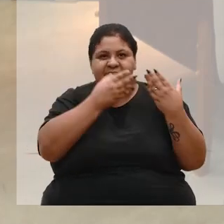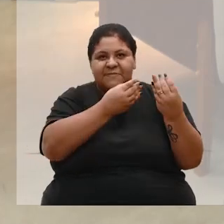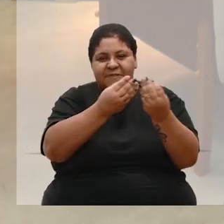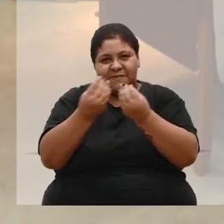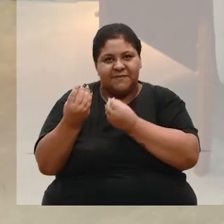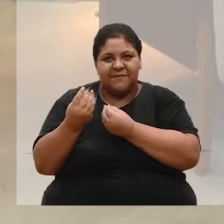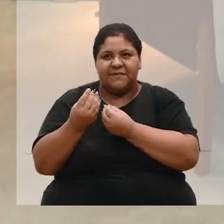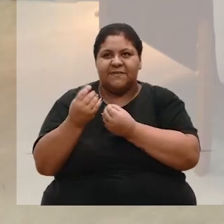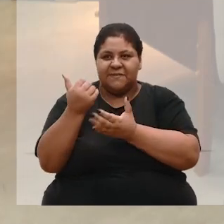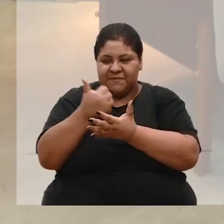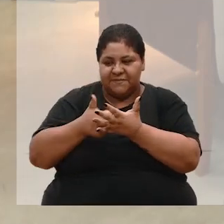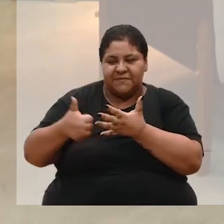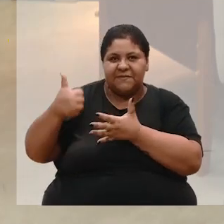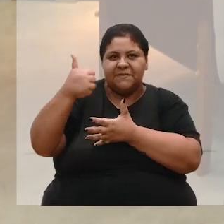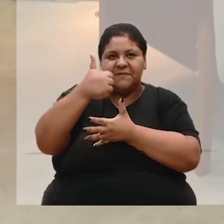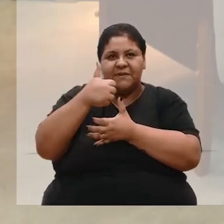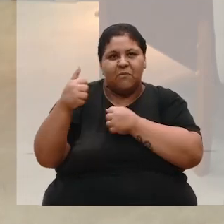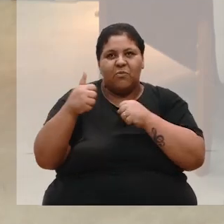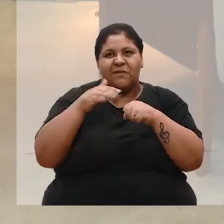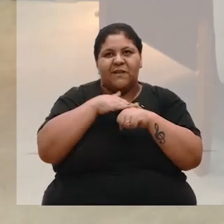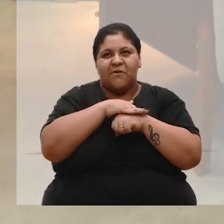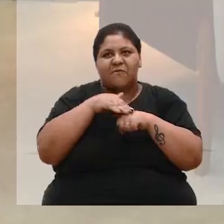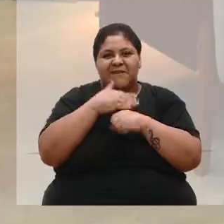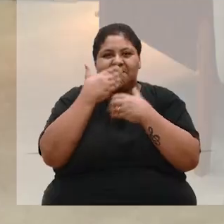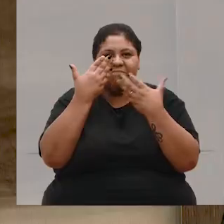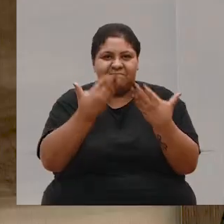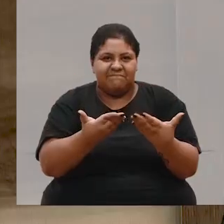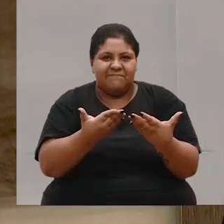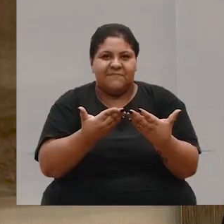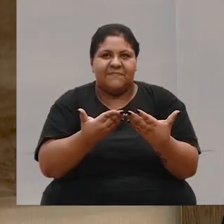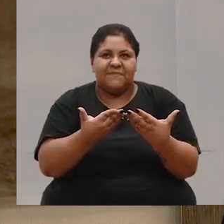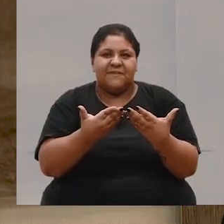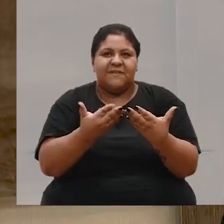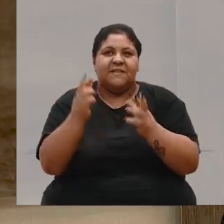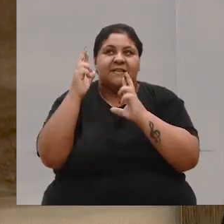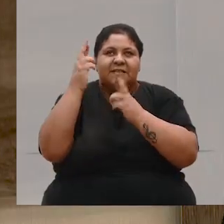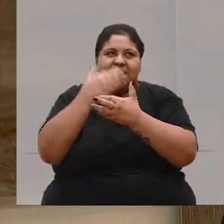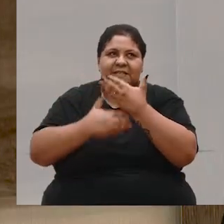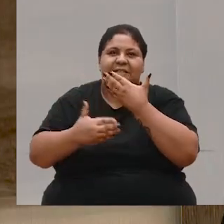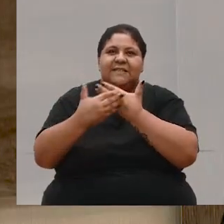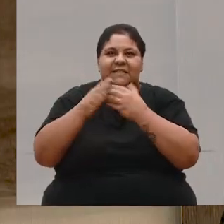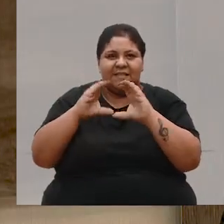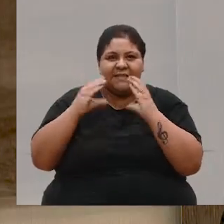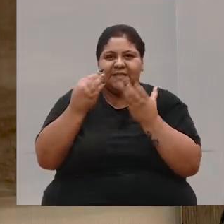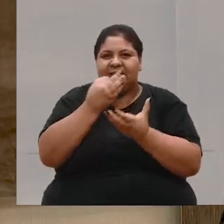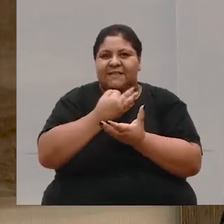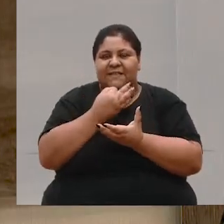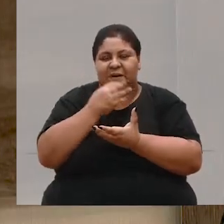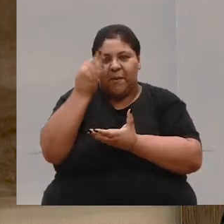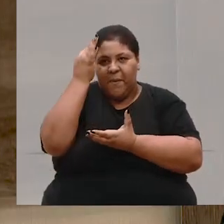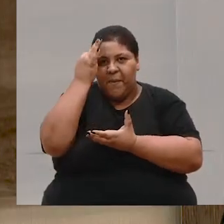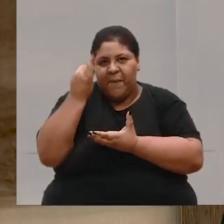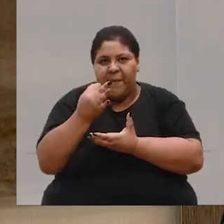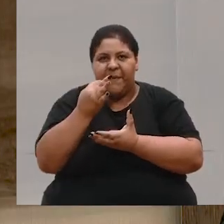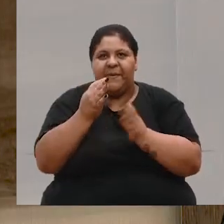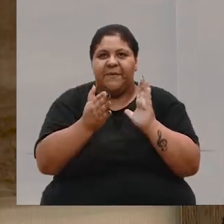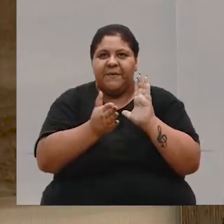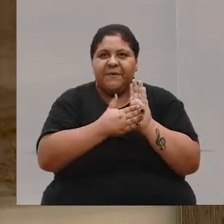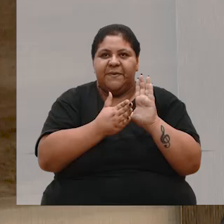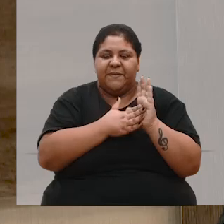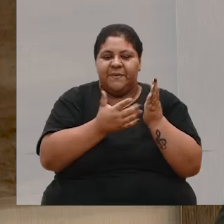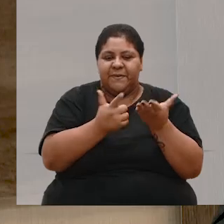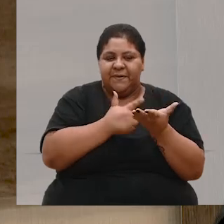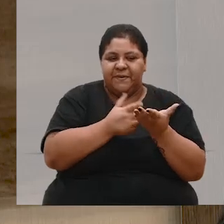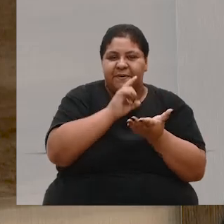foi um privilégio poder conversar contigo e oxalá que toda a comunidade caxiense entenda a proposta da obra e cada